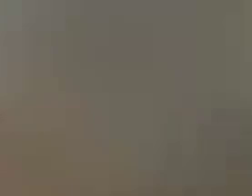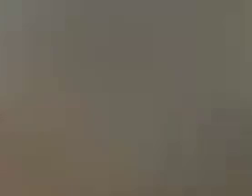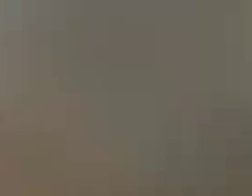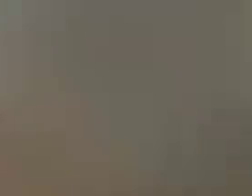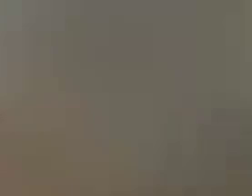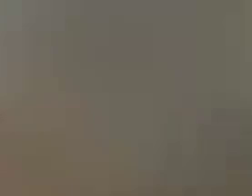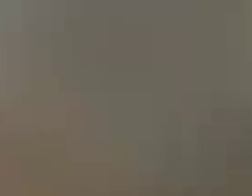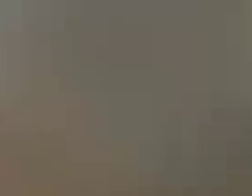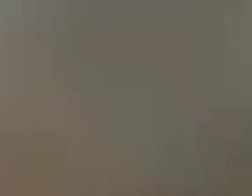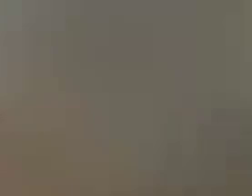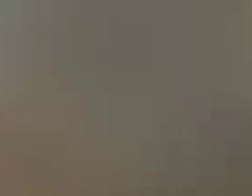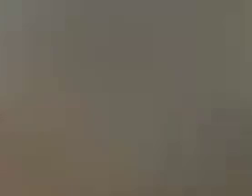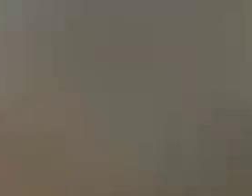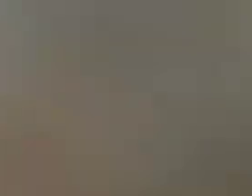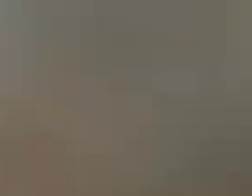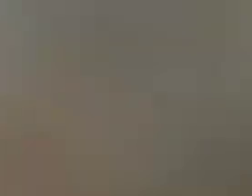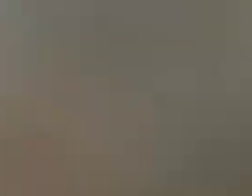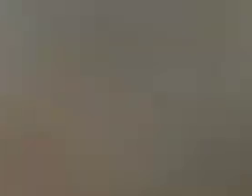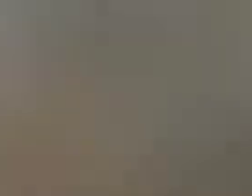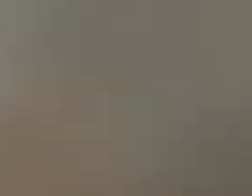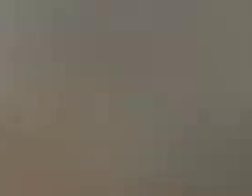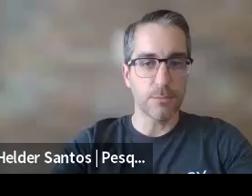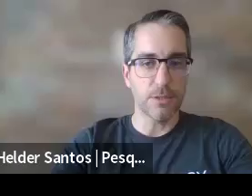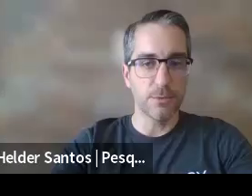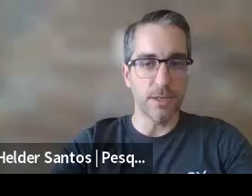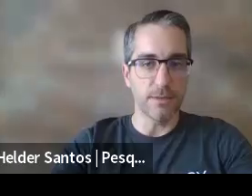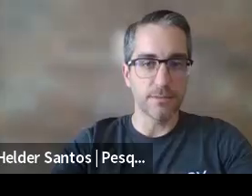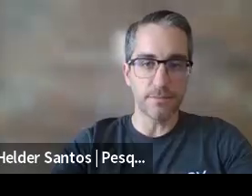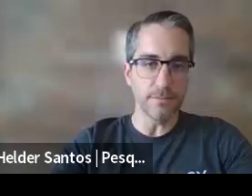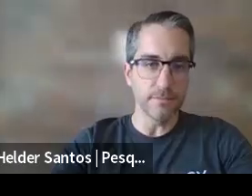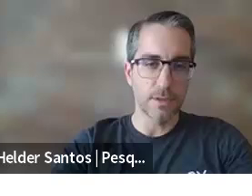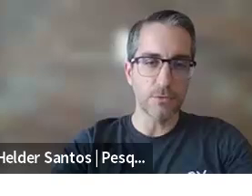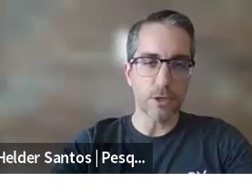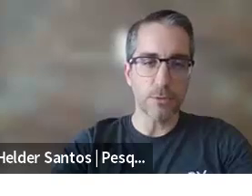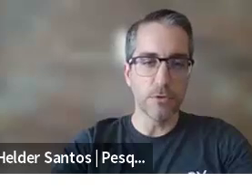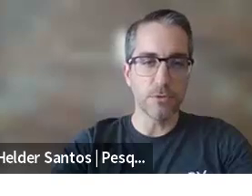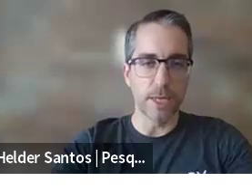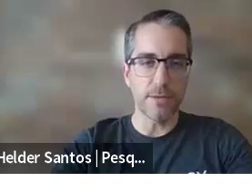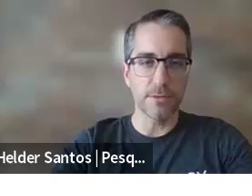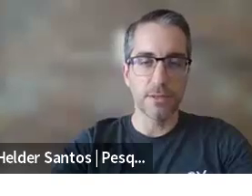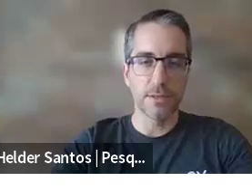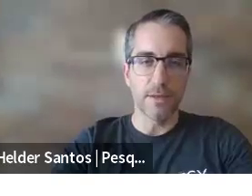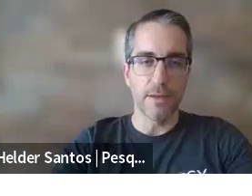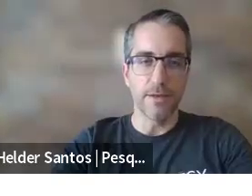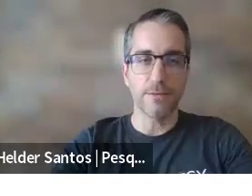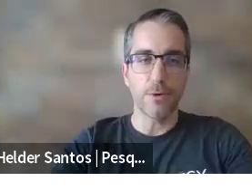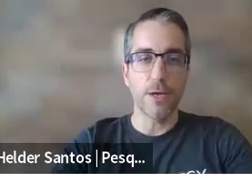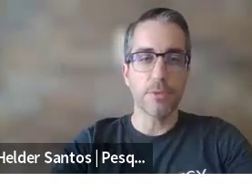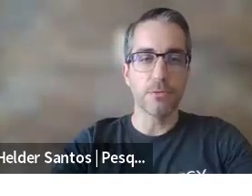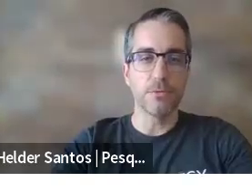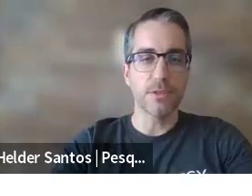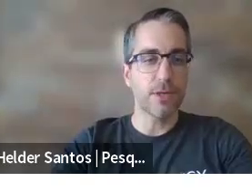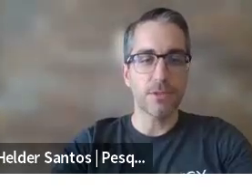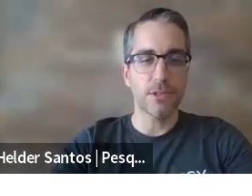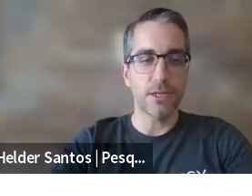gente enxerga, qual seria, na minha opinião, aí, os desafios dessa reforma tributária. Então, de forma muito breve, qual